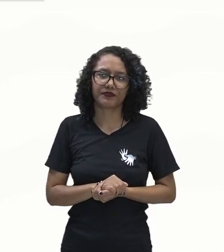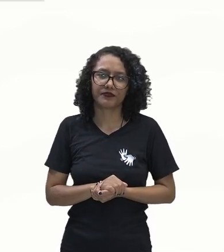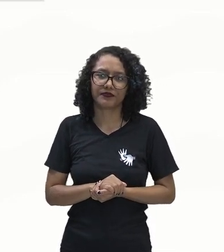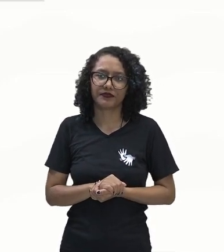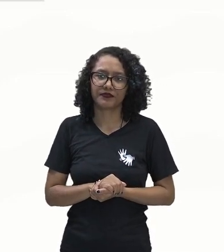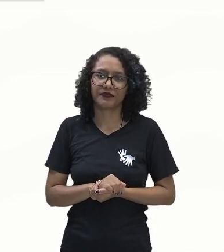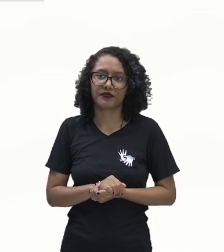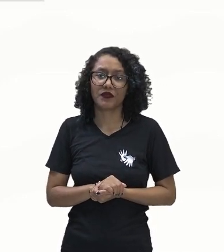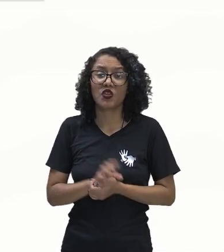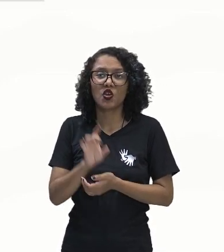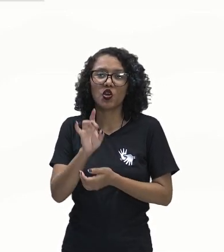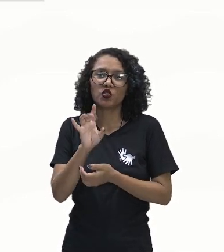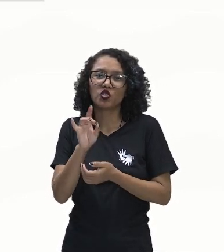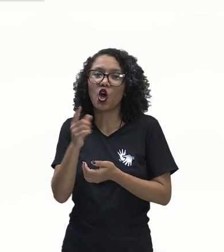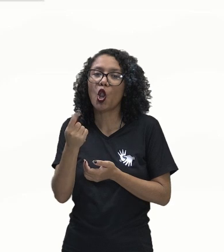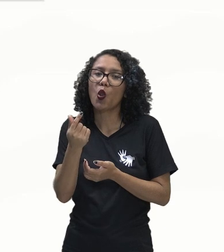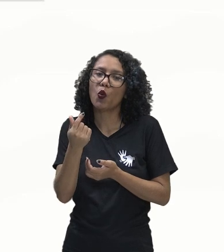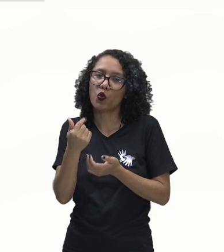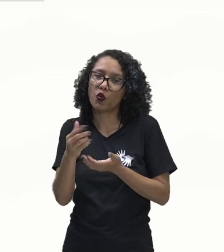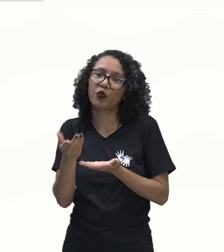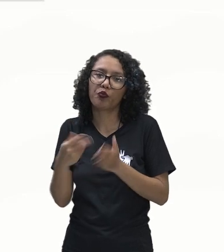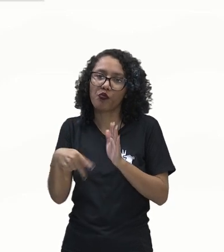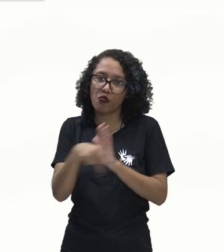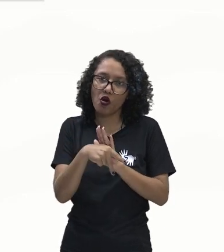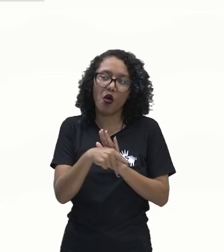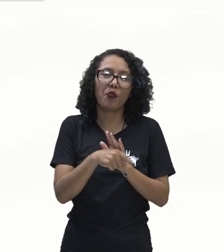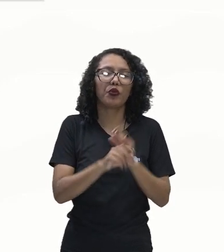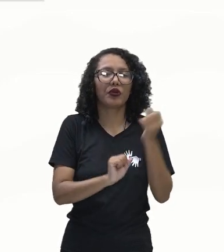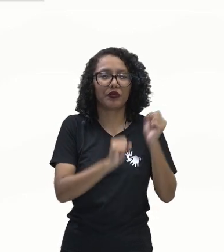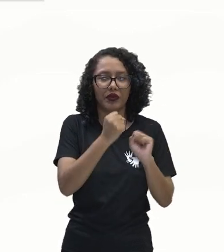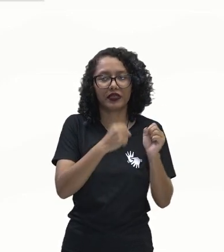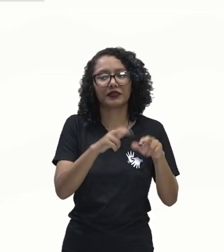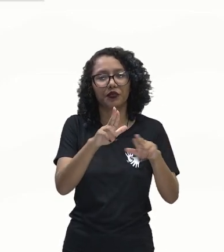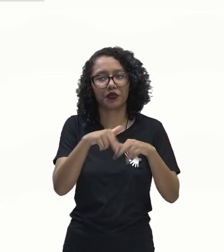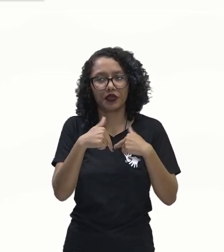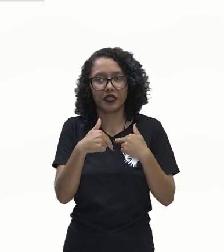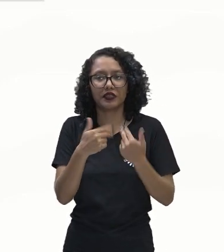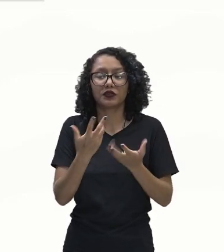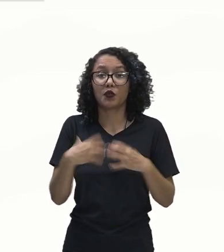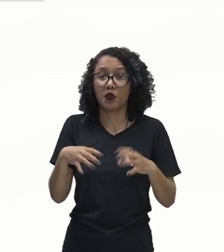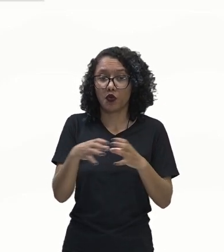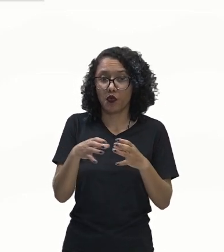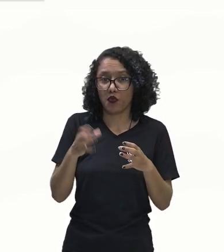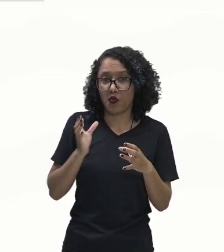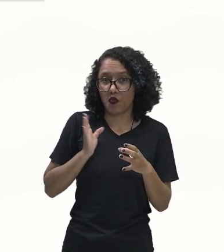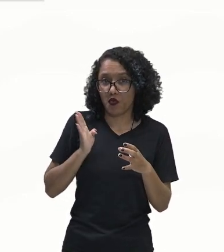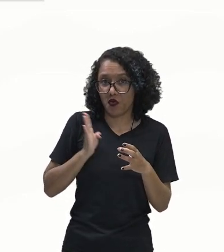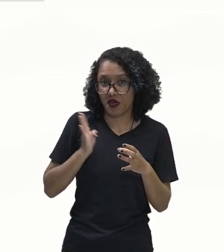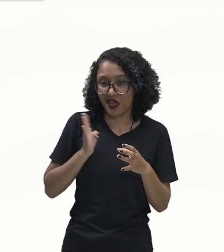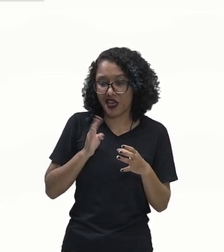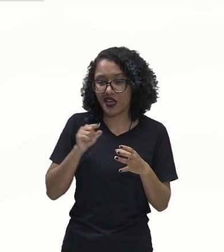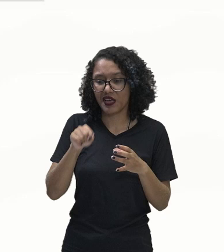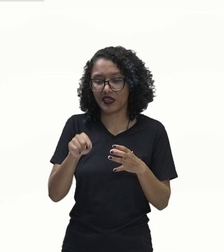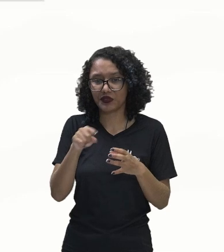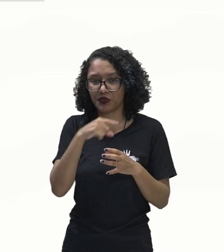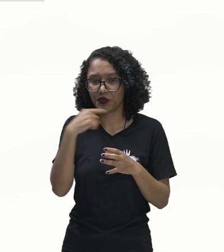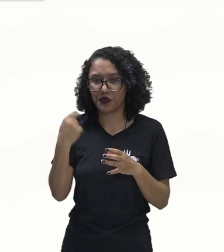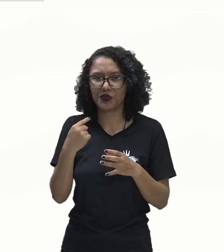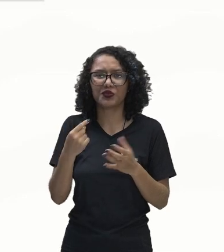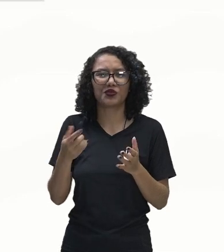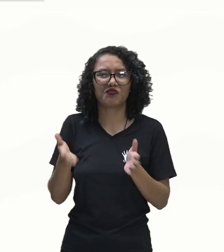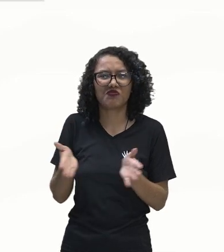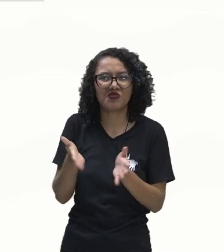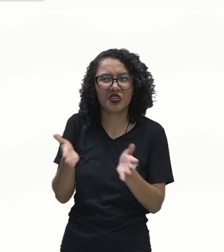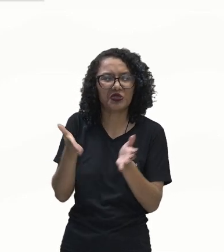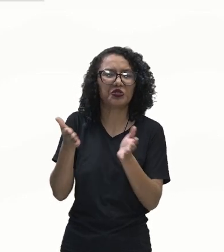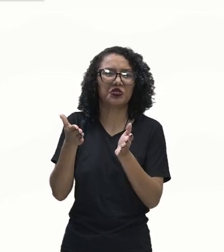para essas empresas estrangeiras, o que vai desagradar a burguesia russa, que não vai ter grandes incentivos